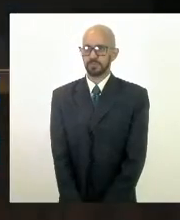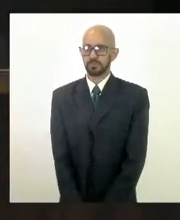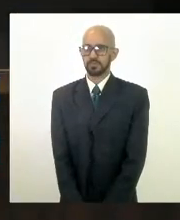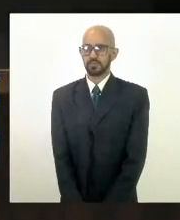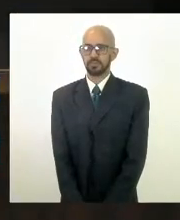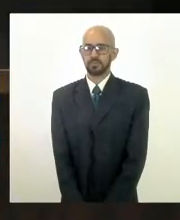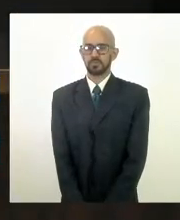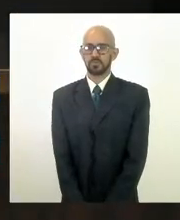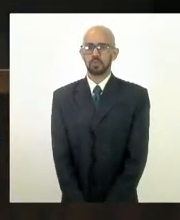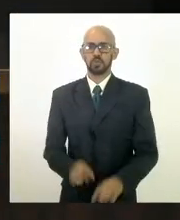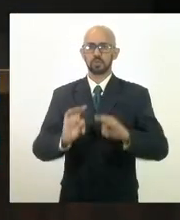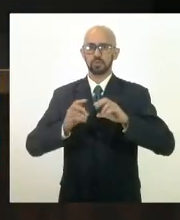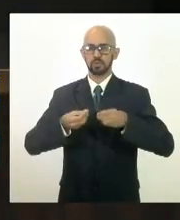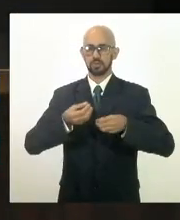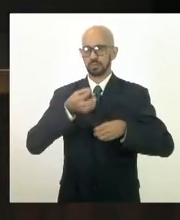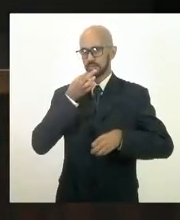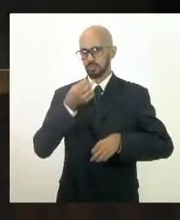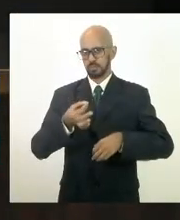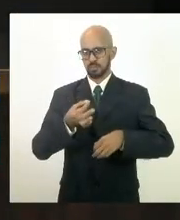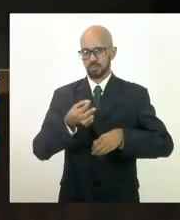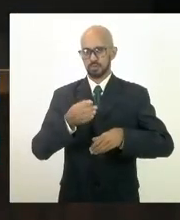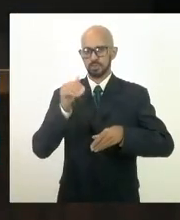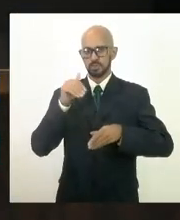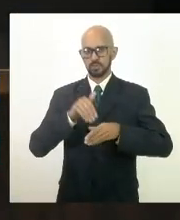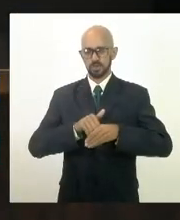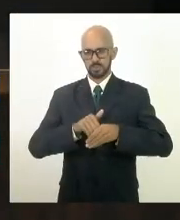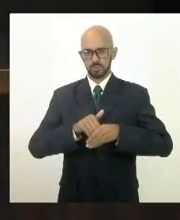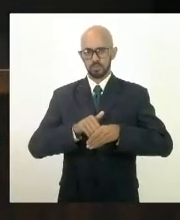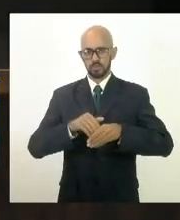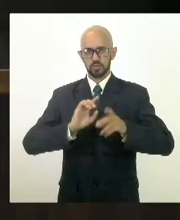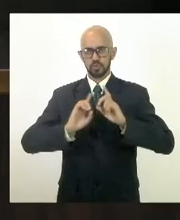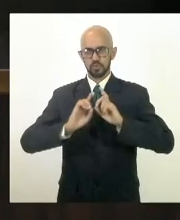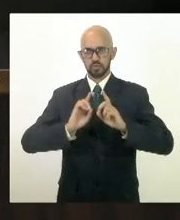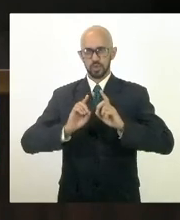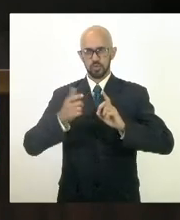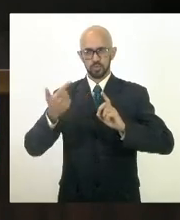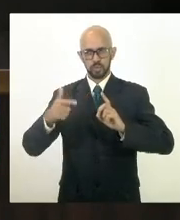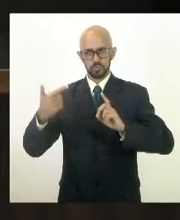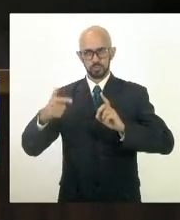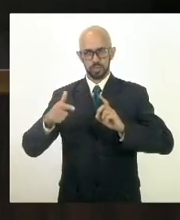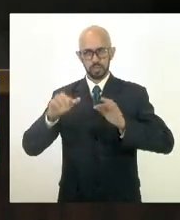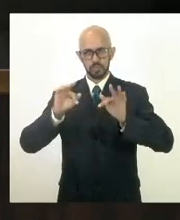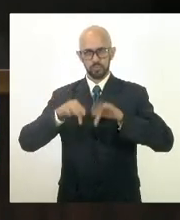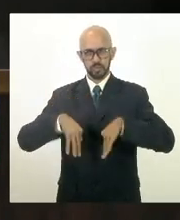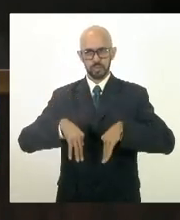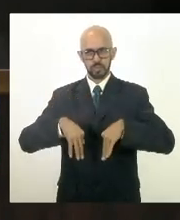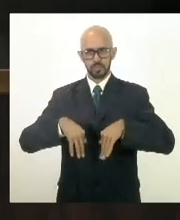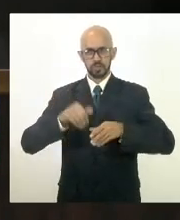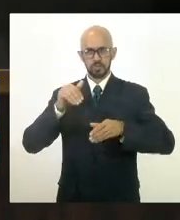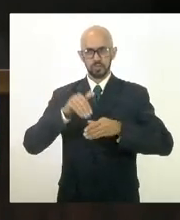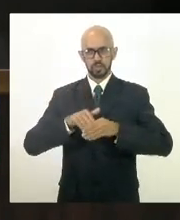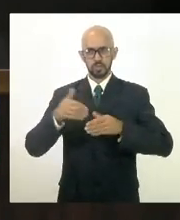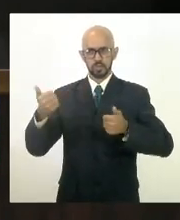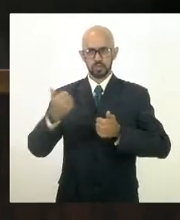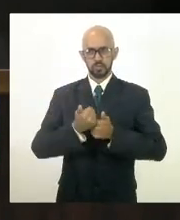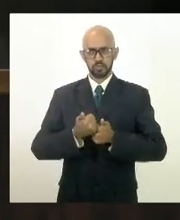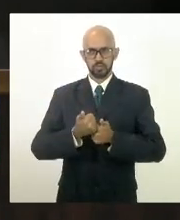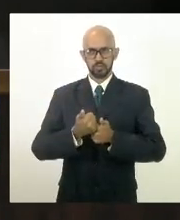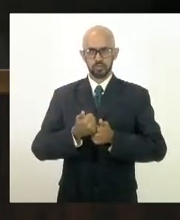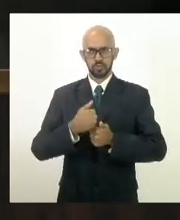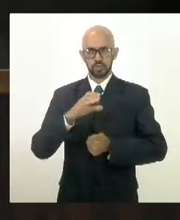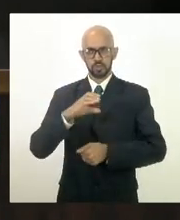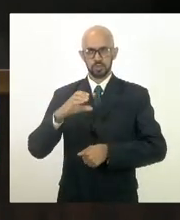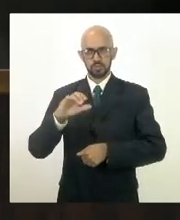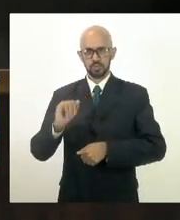pareceres emitidos em discussão havendo que queira discutir encerrada a discussão em votação substitutivo da